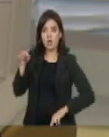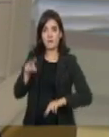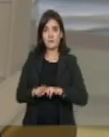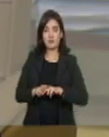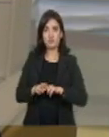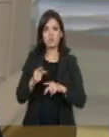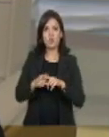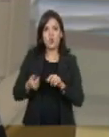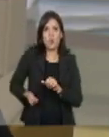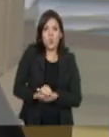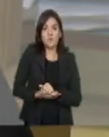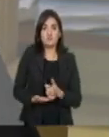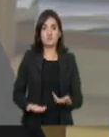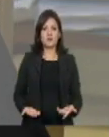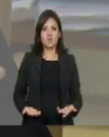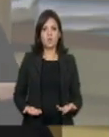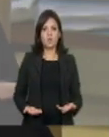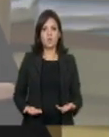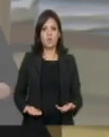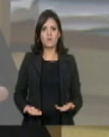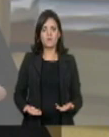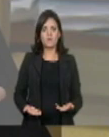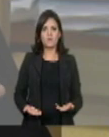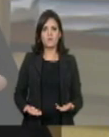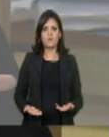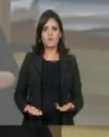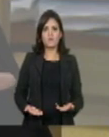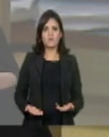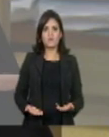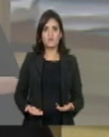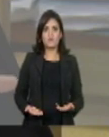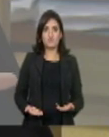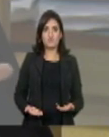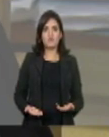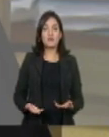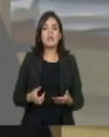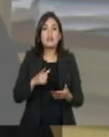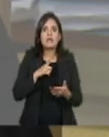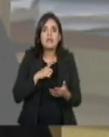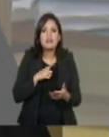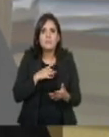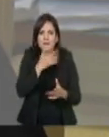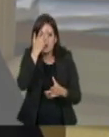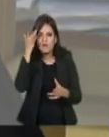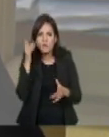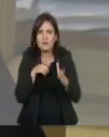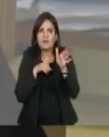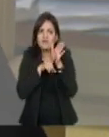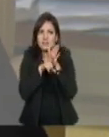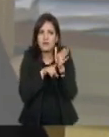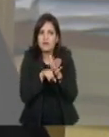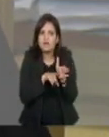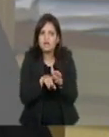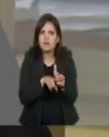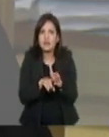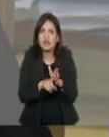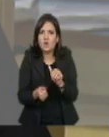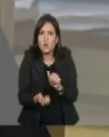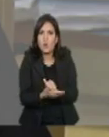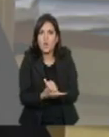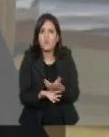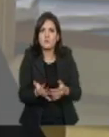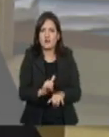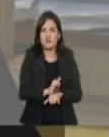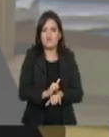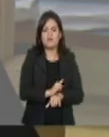corrupção, extorquindo pessoas da Lava Jato, que estavam sendo investigadas. Veja, é preciso, então, que isso seja